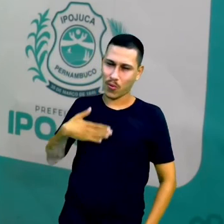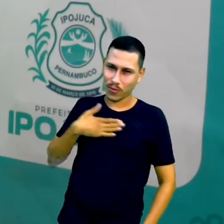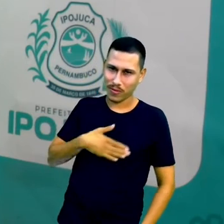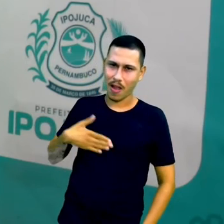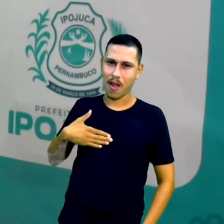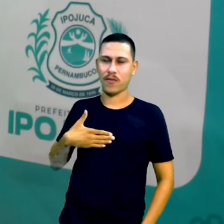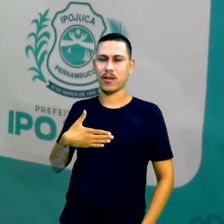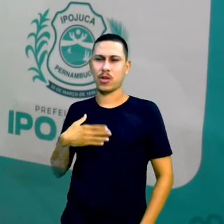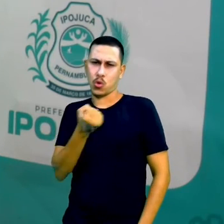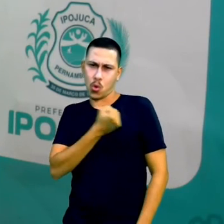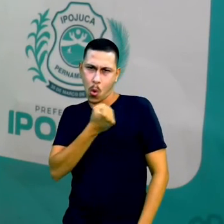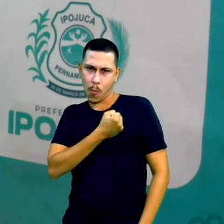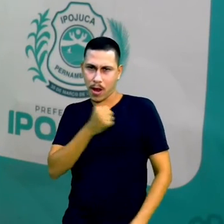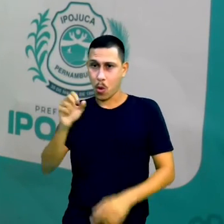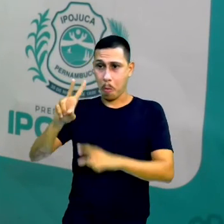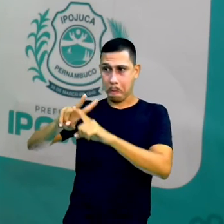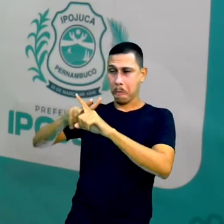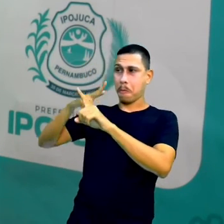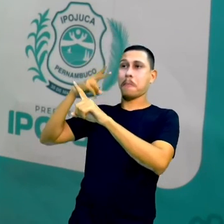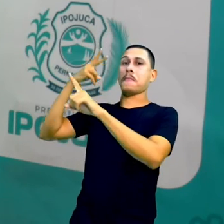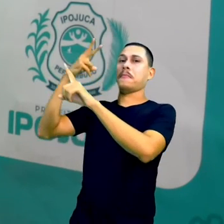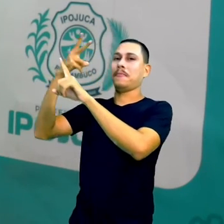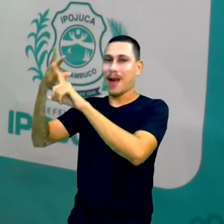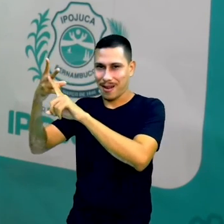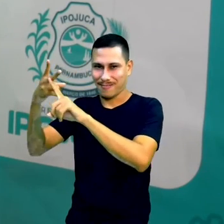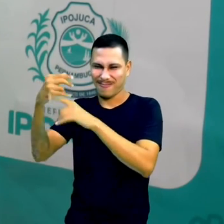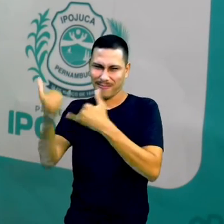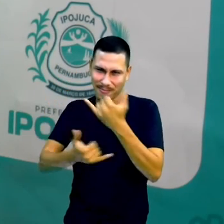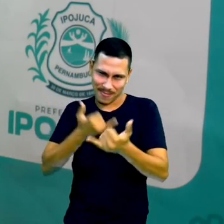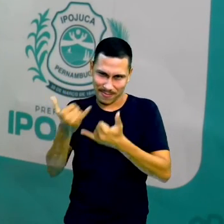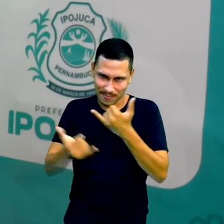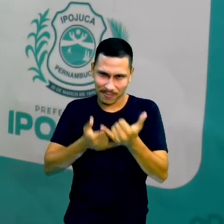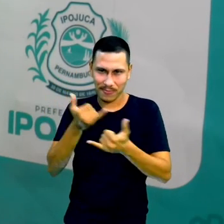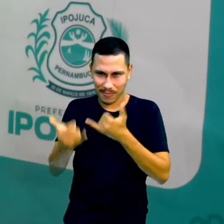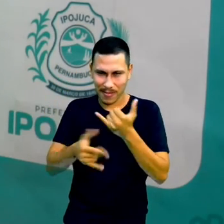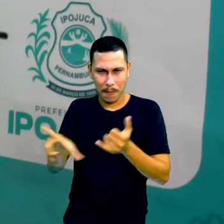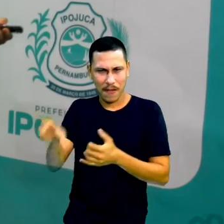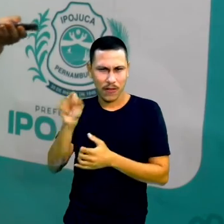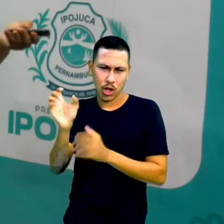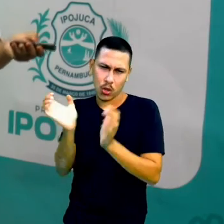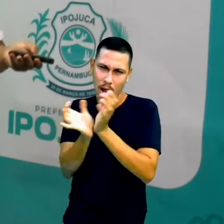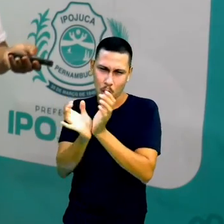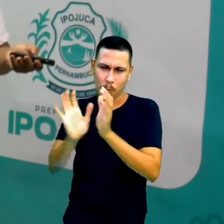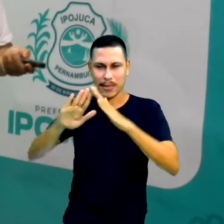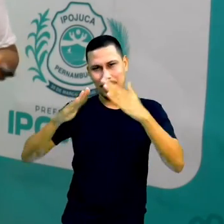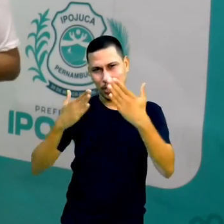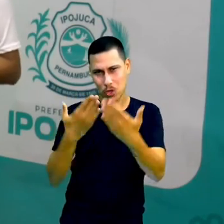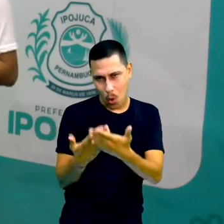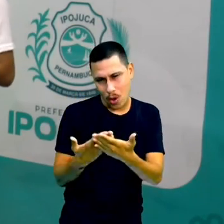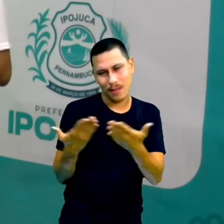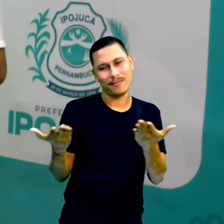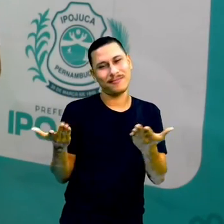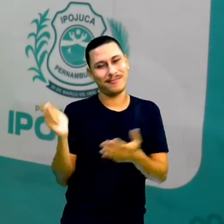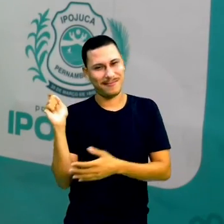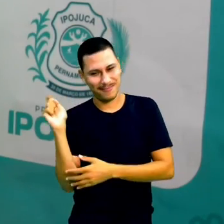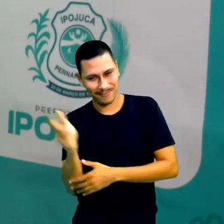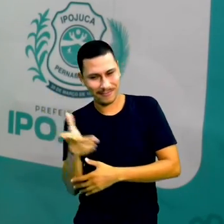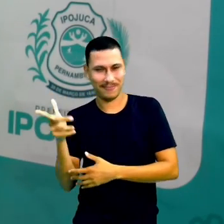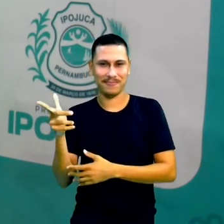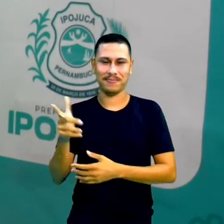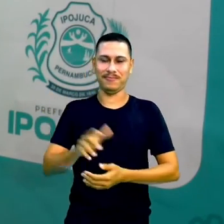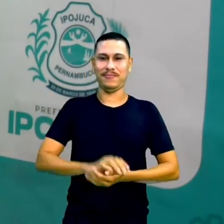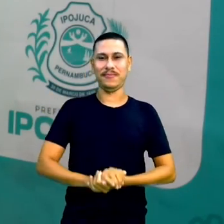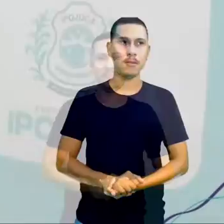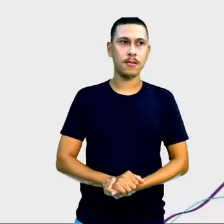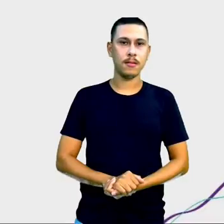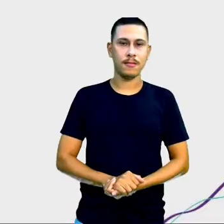número maior. Então, o brinquedo preferido da turminha da escola é o